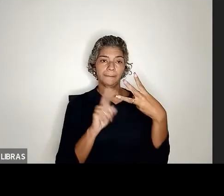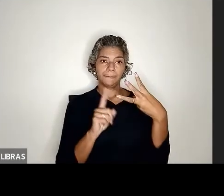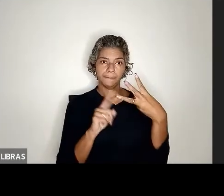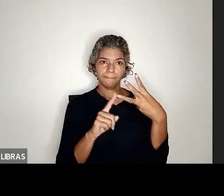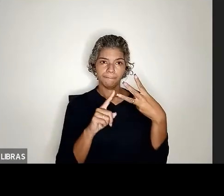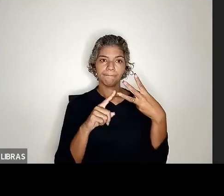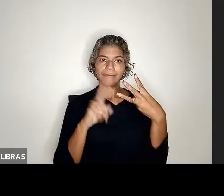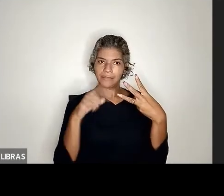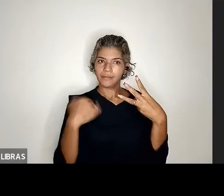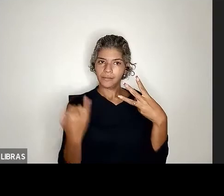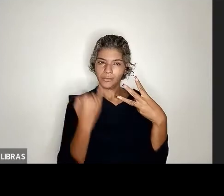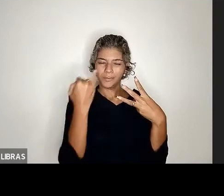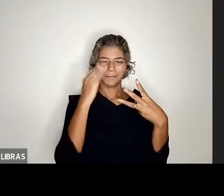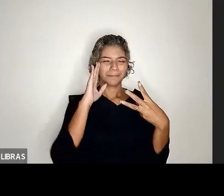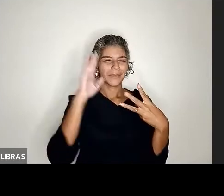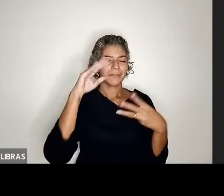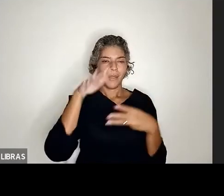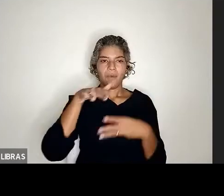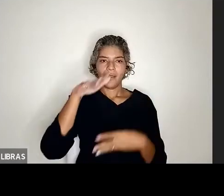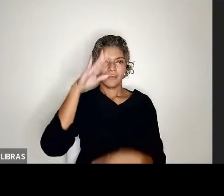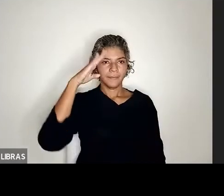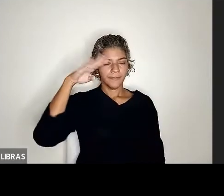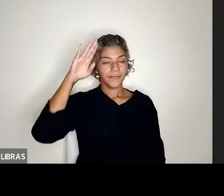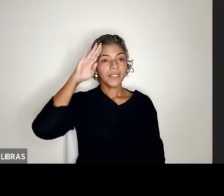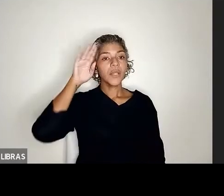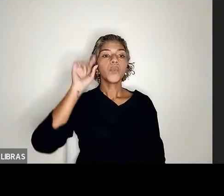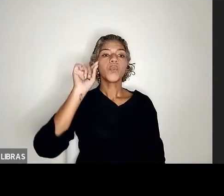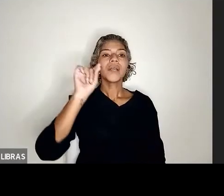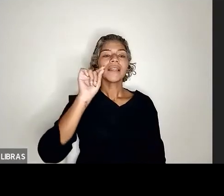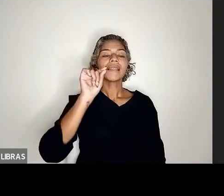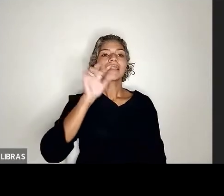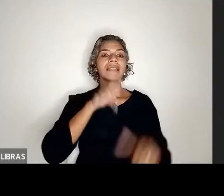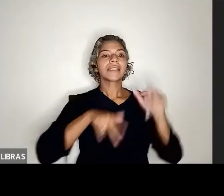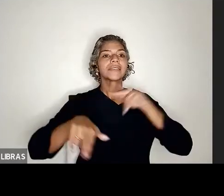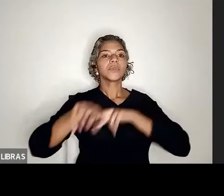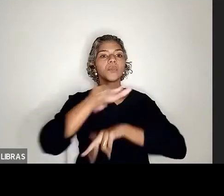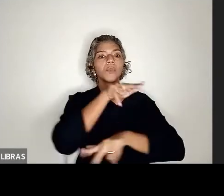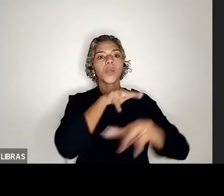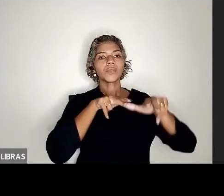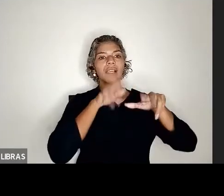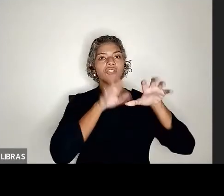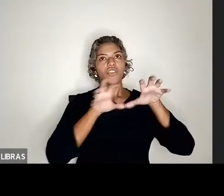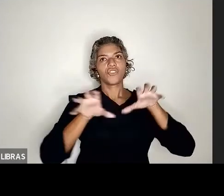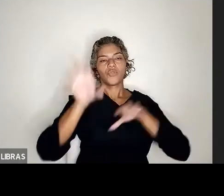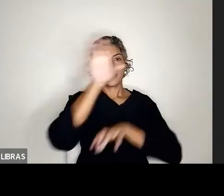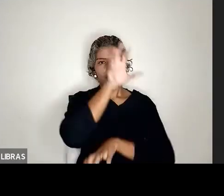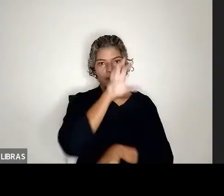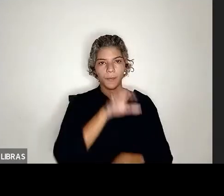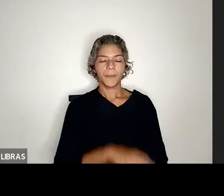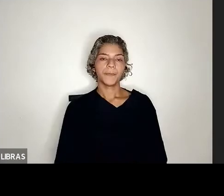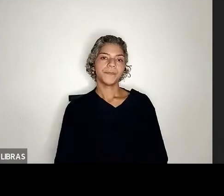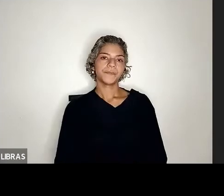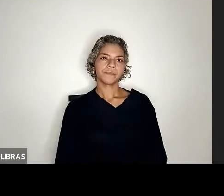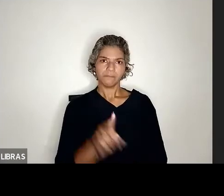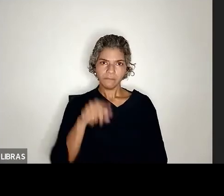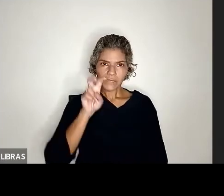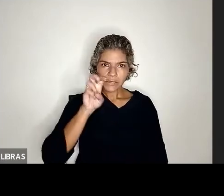principalmente na agenda acadêmica, é o combate às desigualdades regionais. Tem mais 5 minutos, né? É isso? Alguém está avisando que eu não vi? É isso? 5